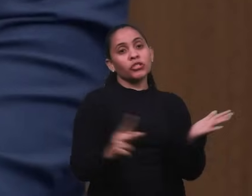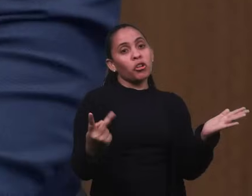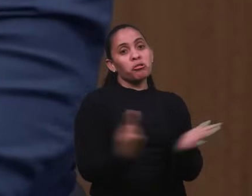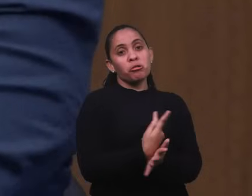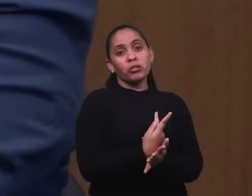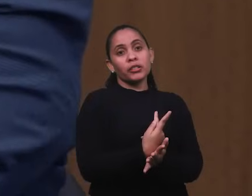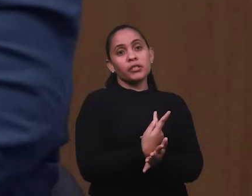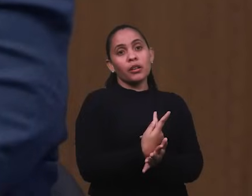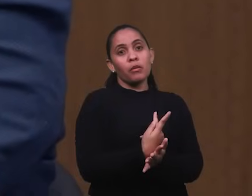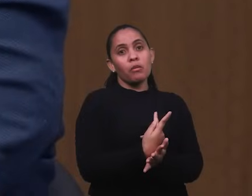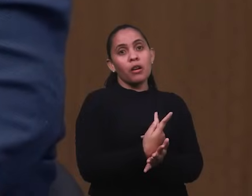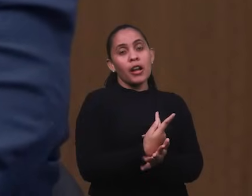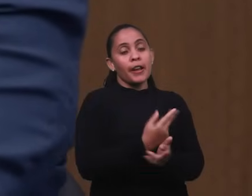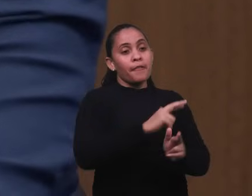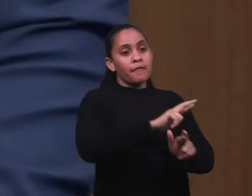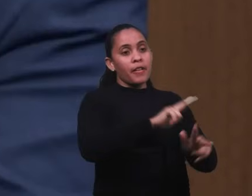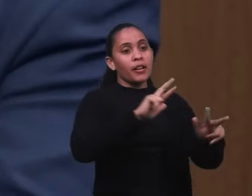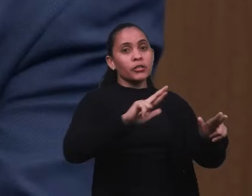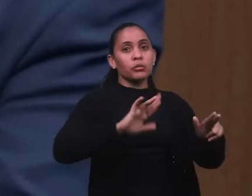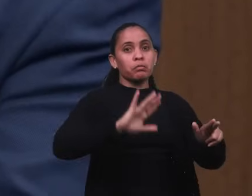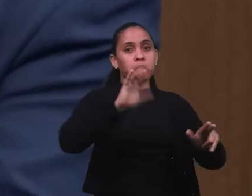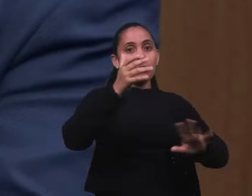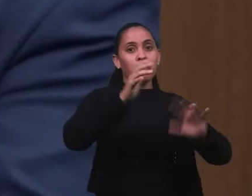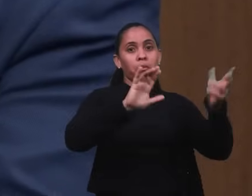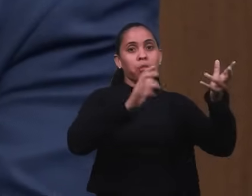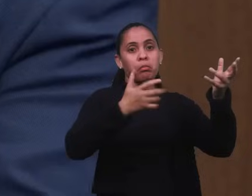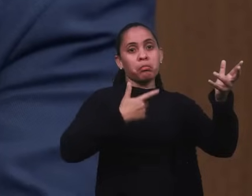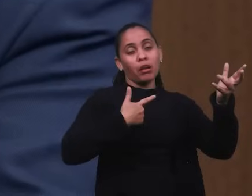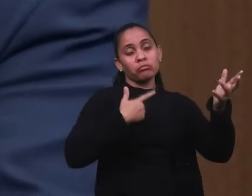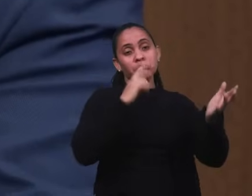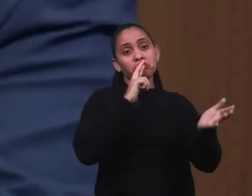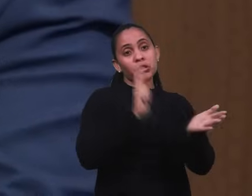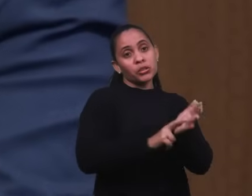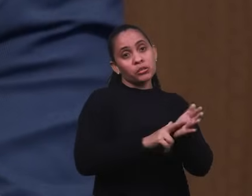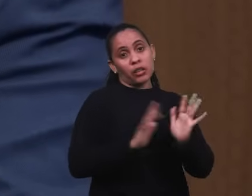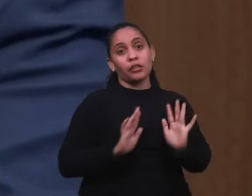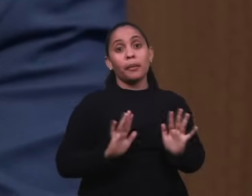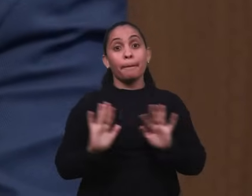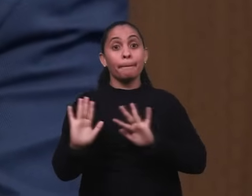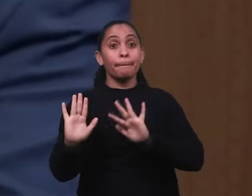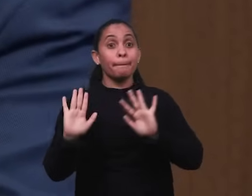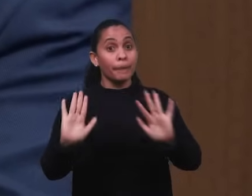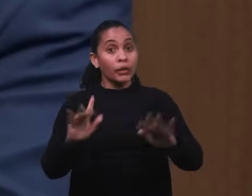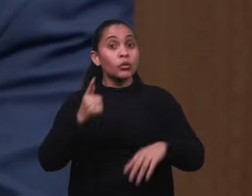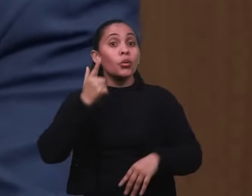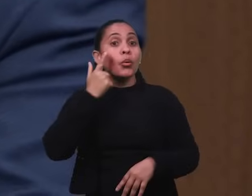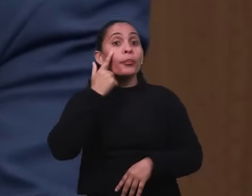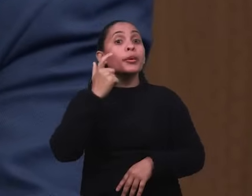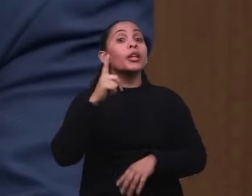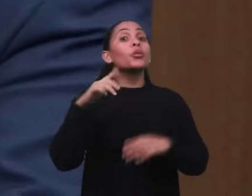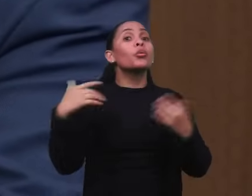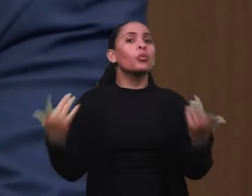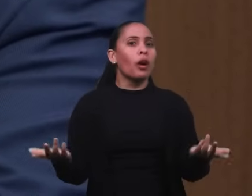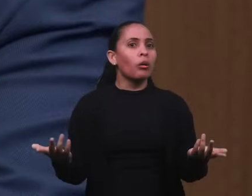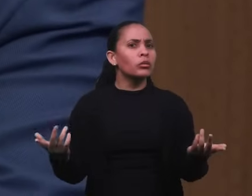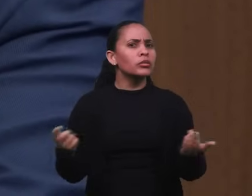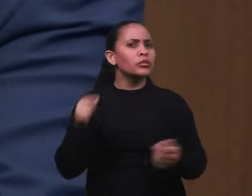de uma sequência de causas e efeitos, né? Qual é o perigo de se pensar assim?